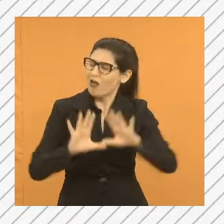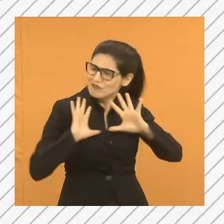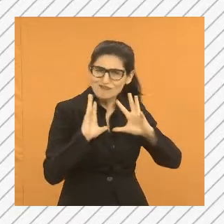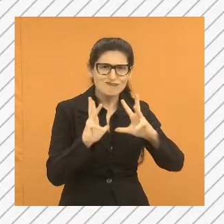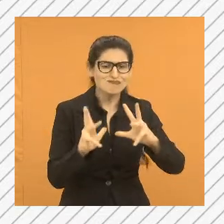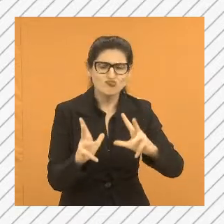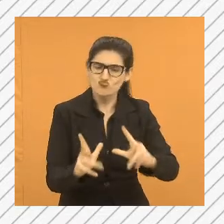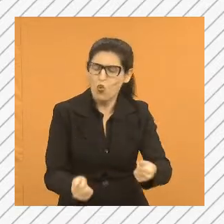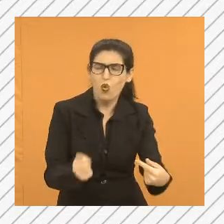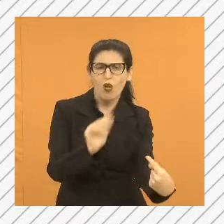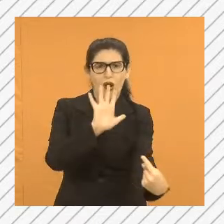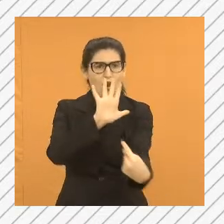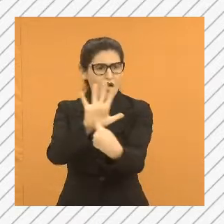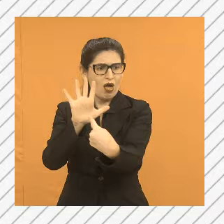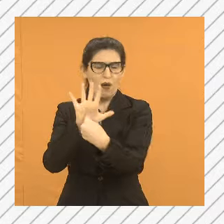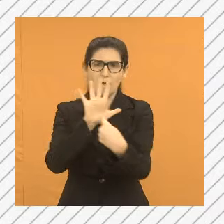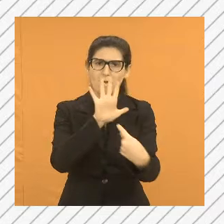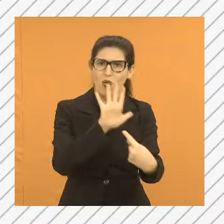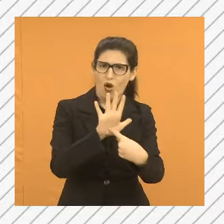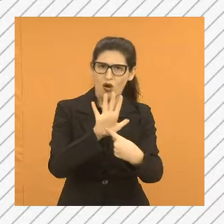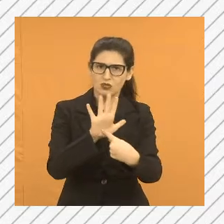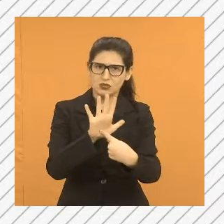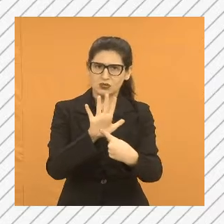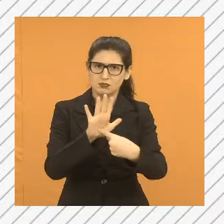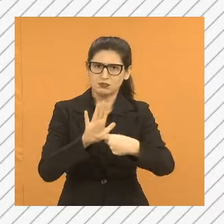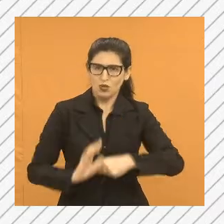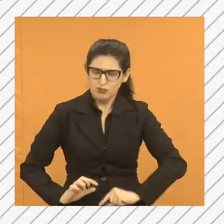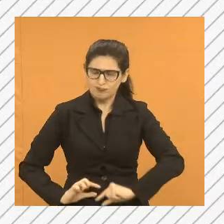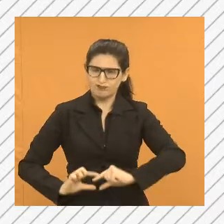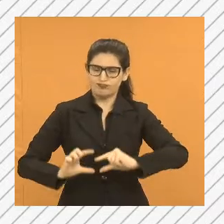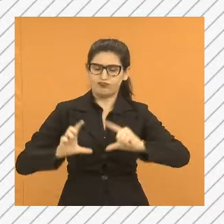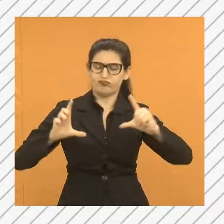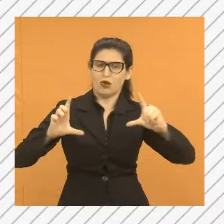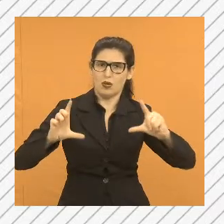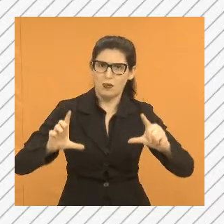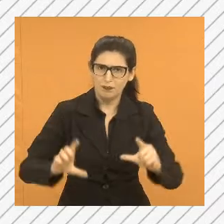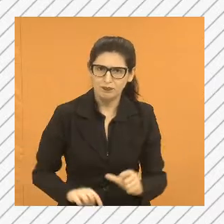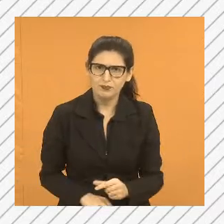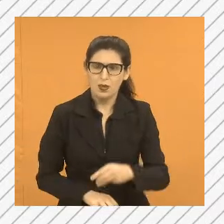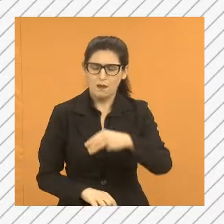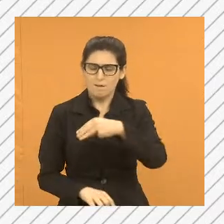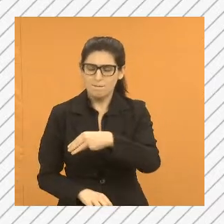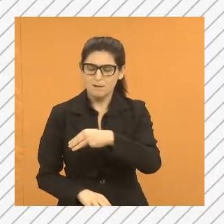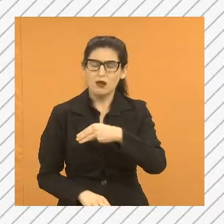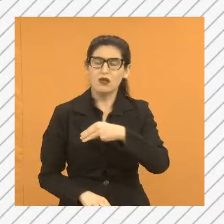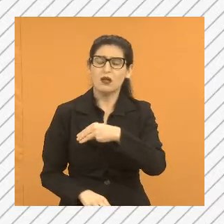os índices acima dos parâmetros definidos pelo Ministério da Saúde.